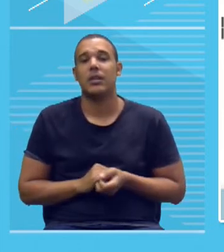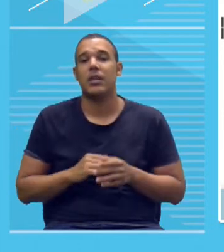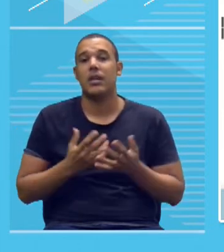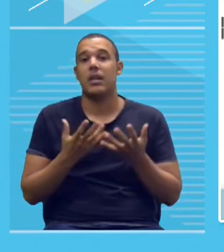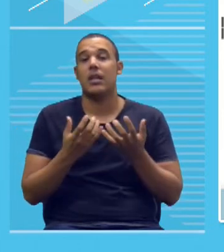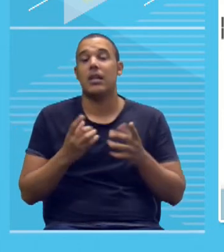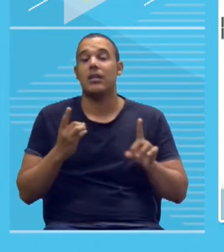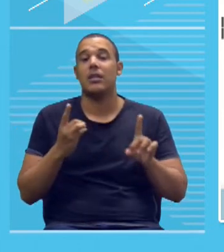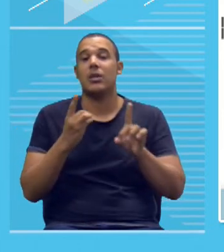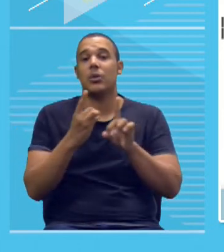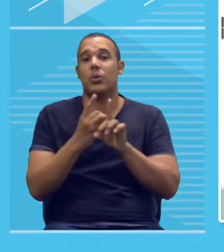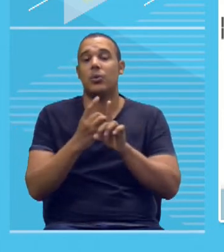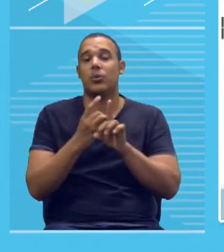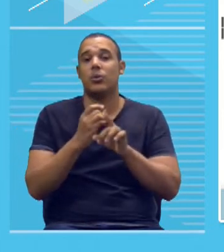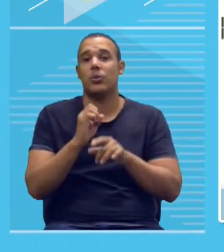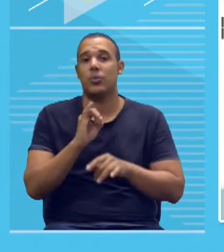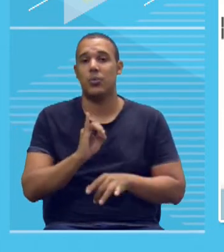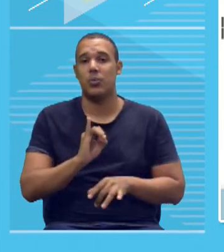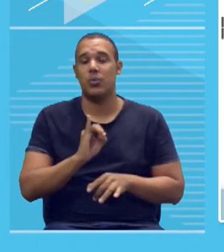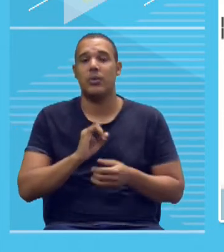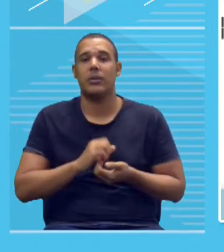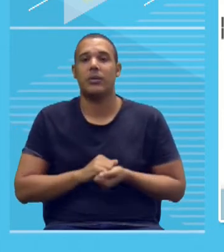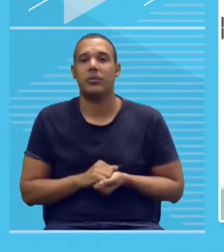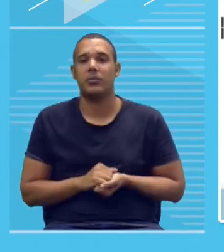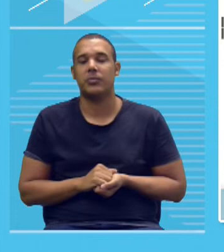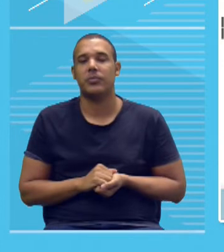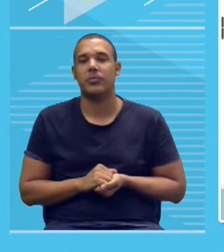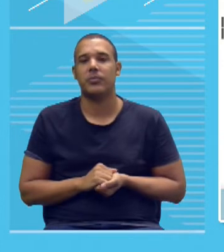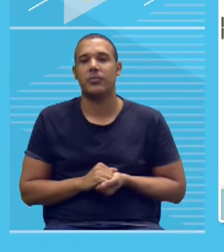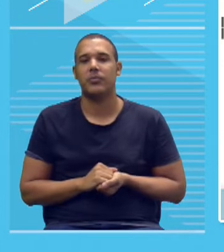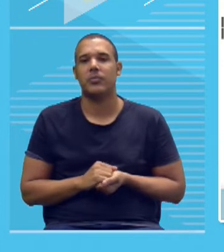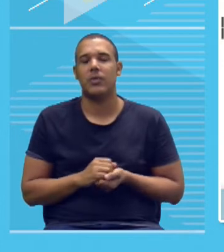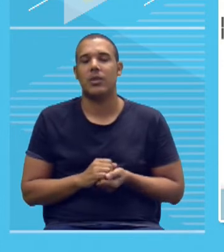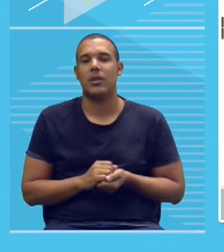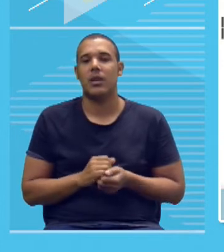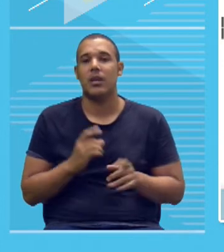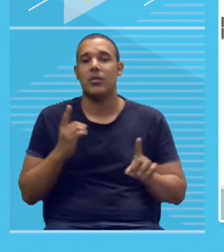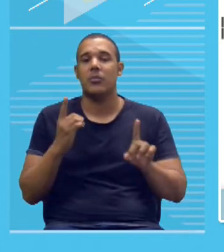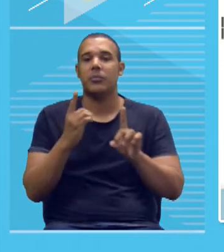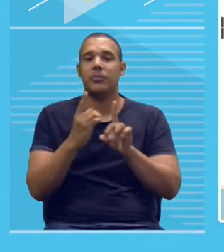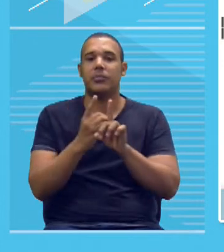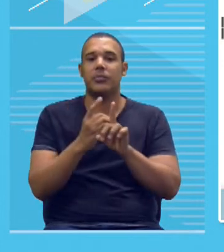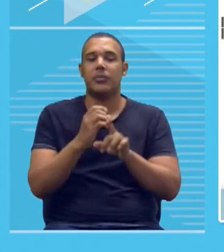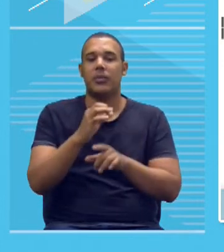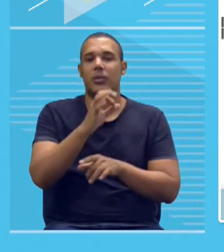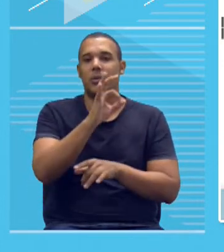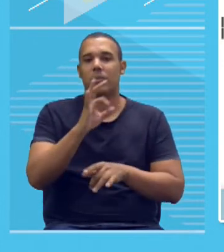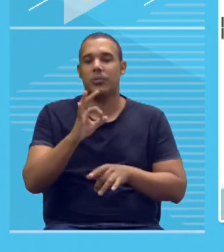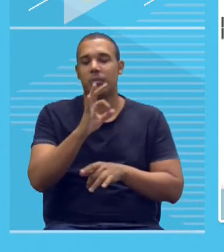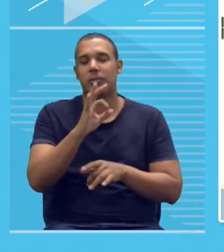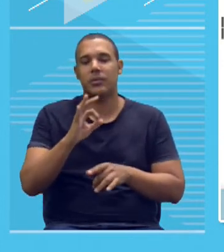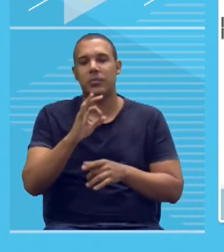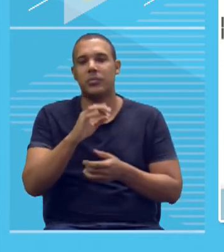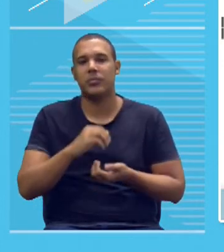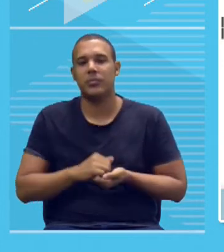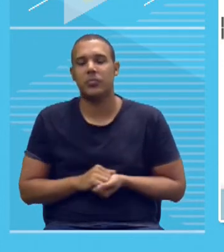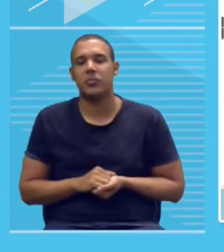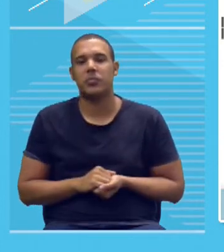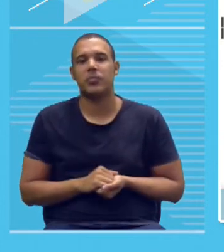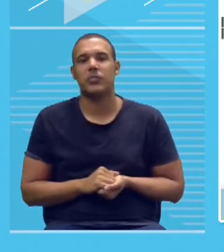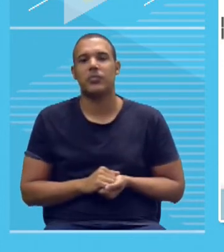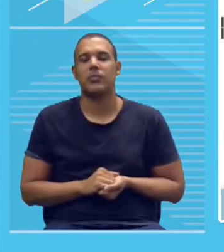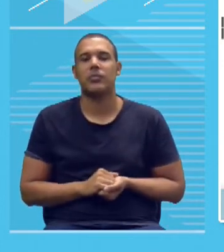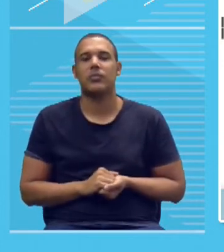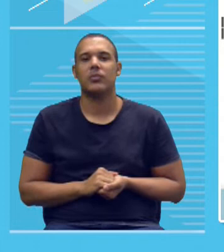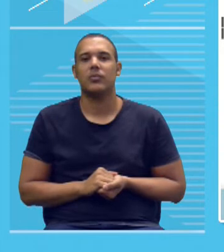professor e ele quer que você encontre Quantos por cento Professor renderam nesse investimento